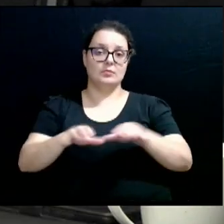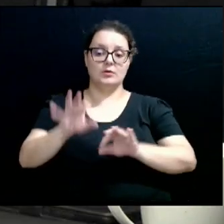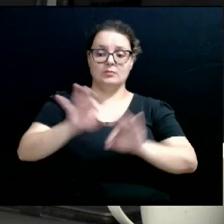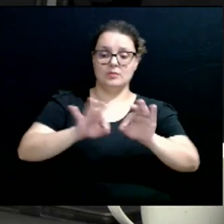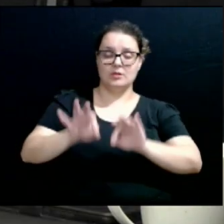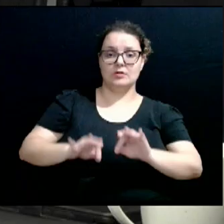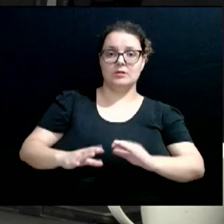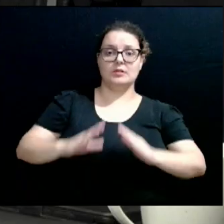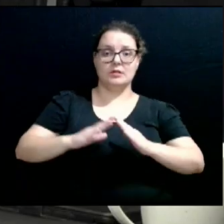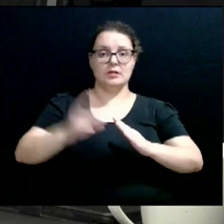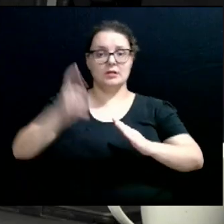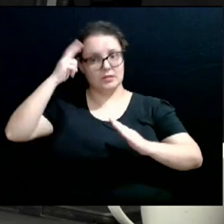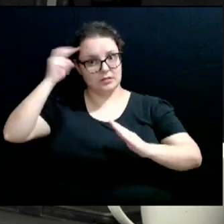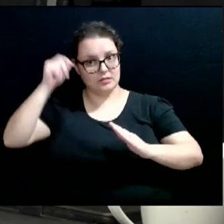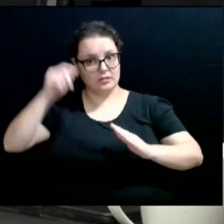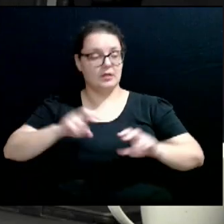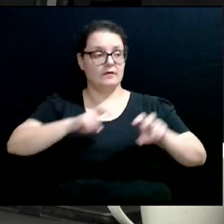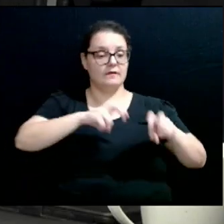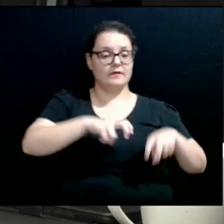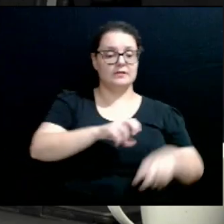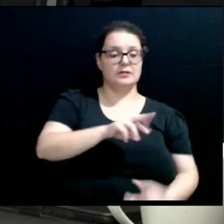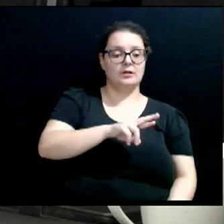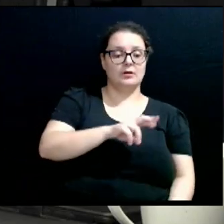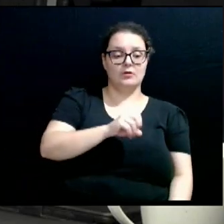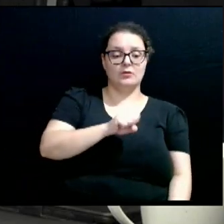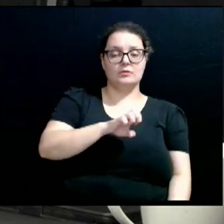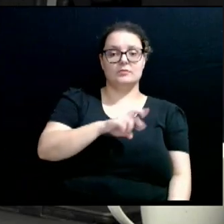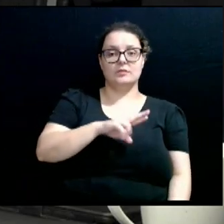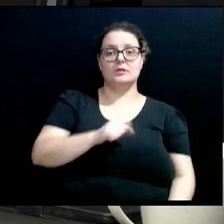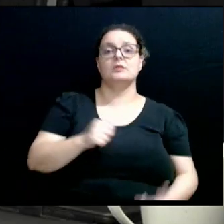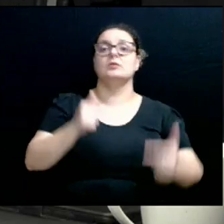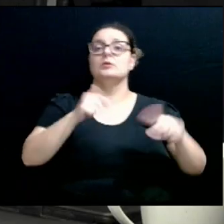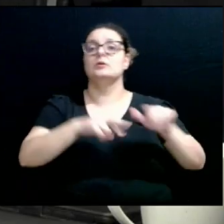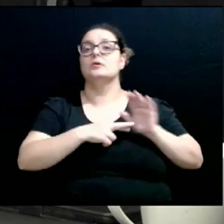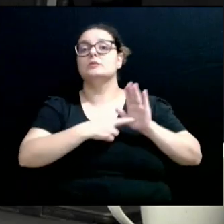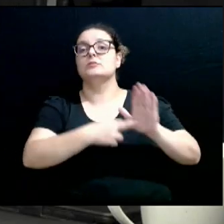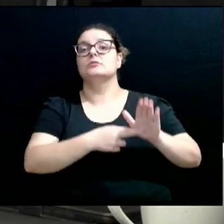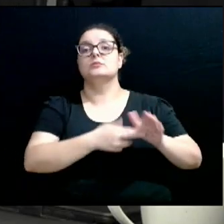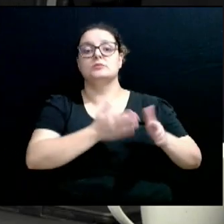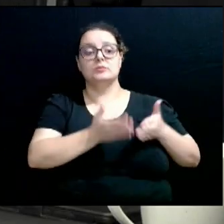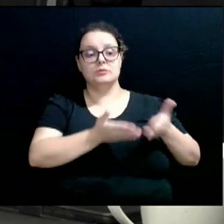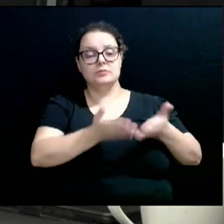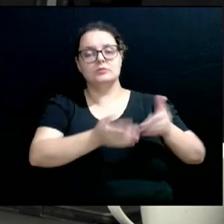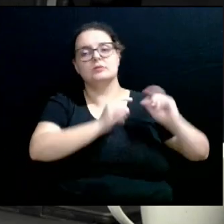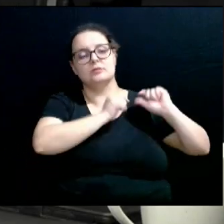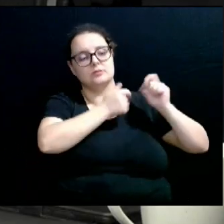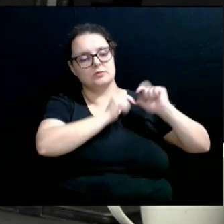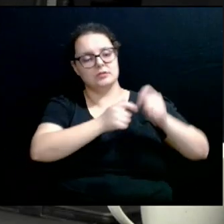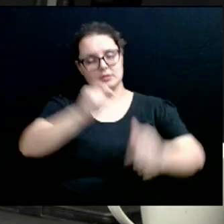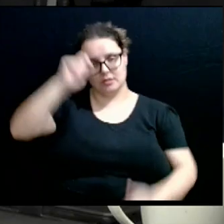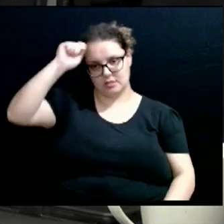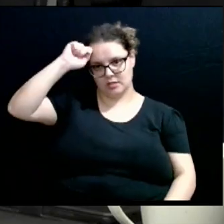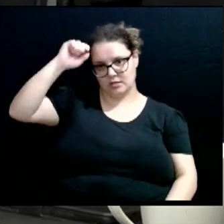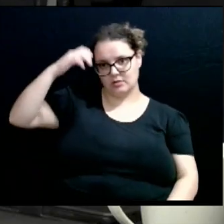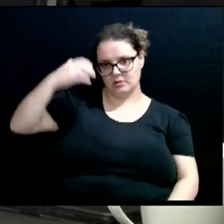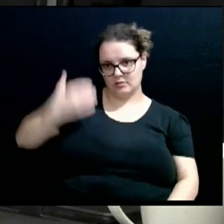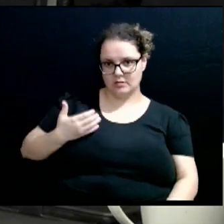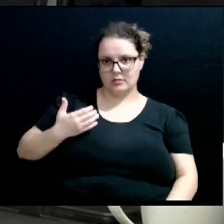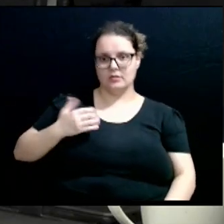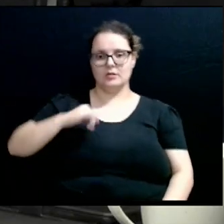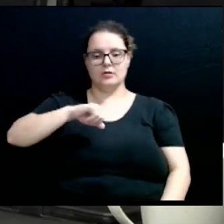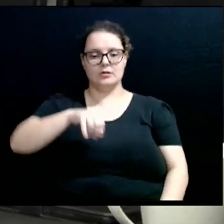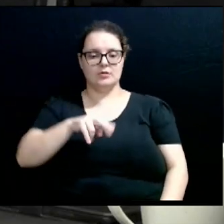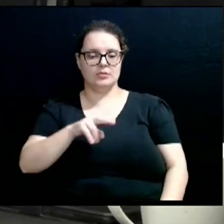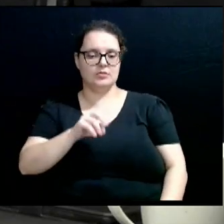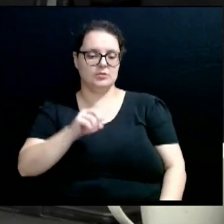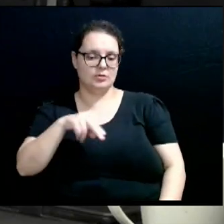Fazenda Roseira, espaço de referência na preservação das tradições afro-brasileiras. E jongueira da comunidade Jongo